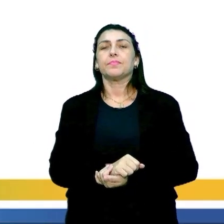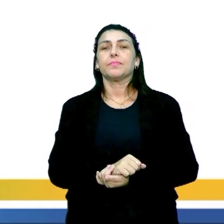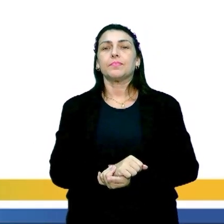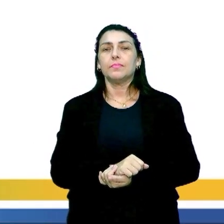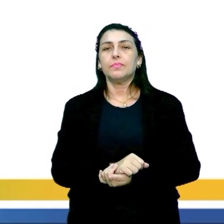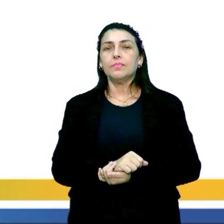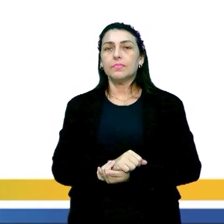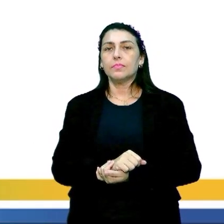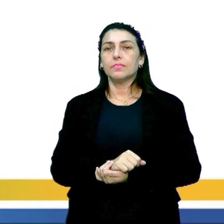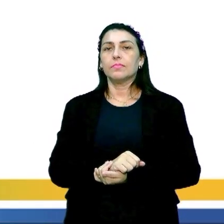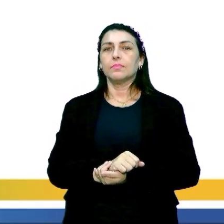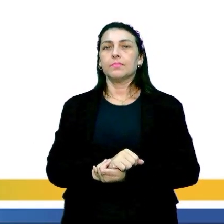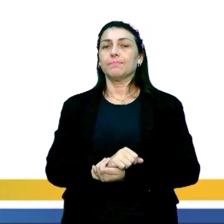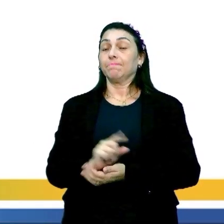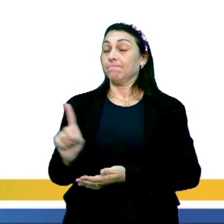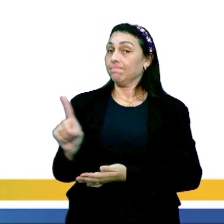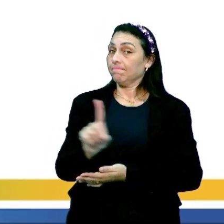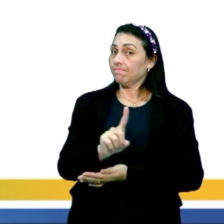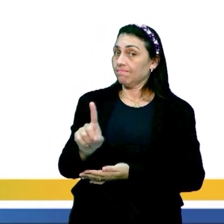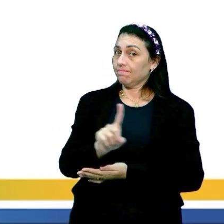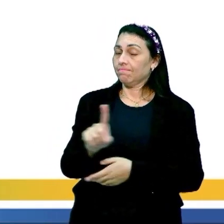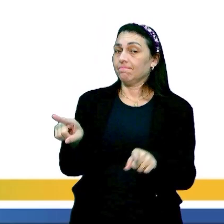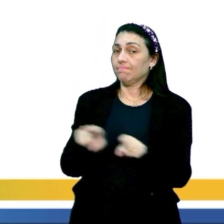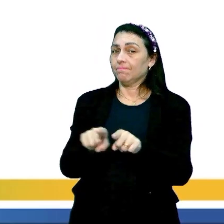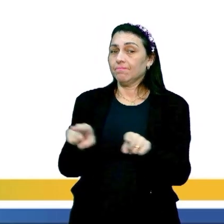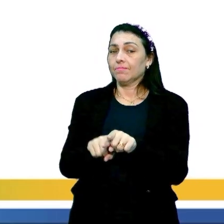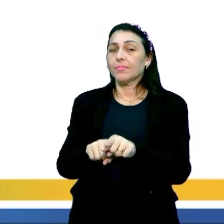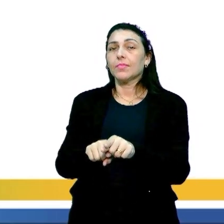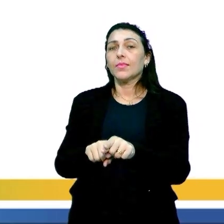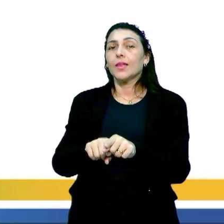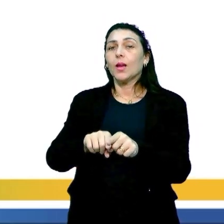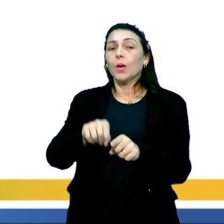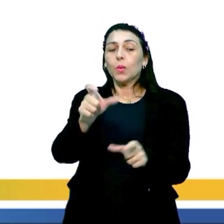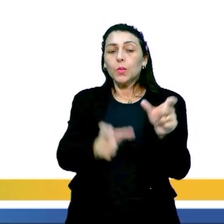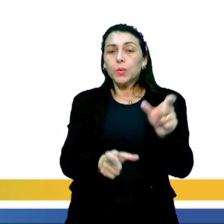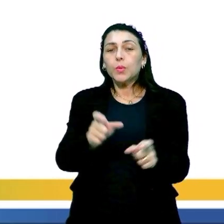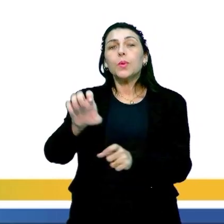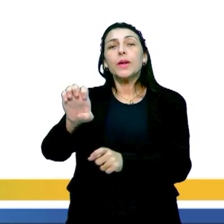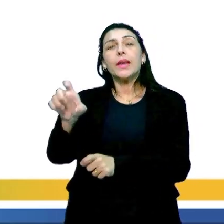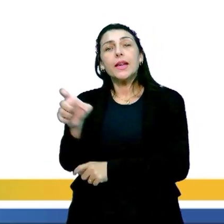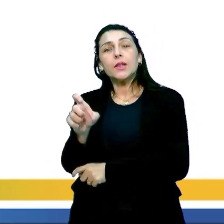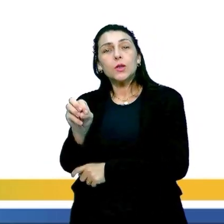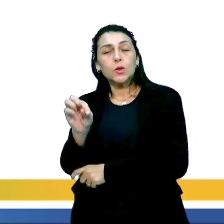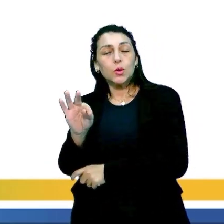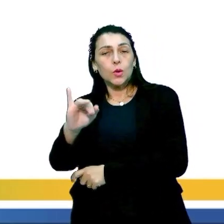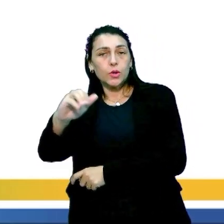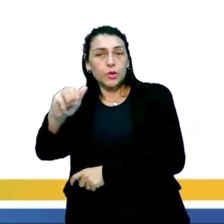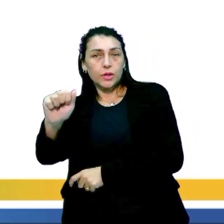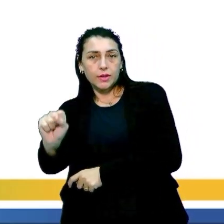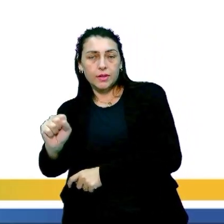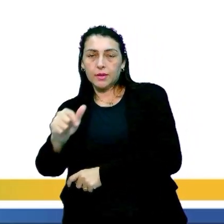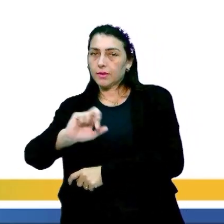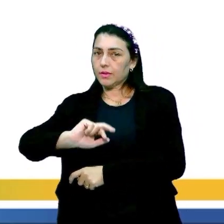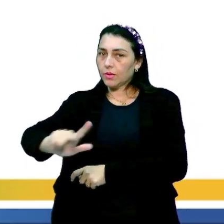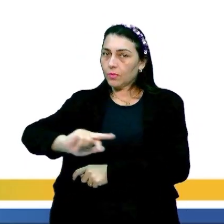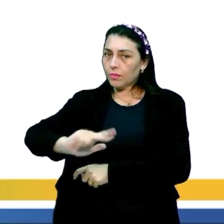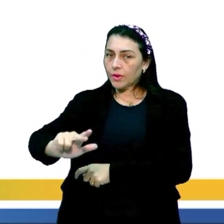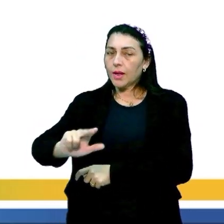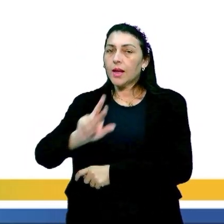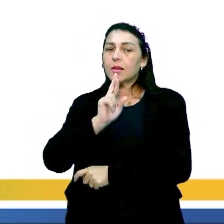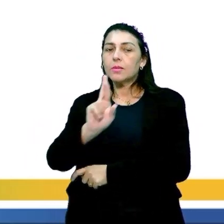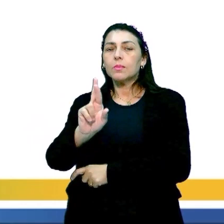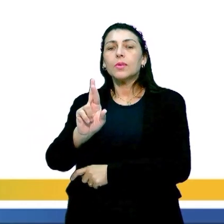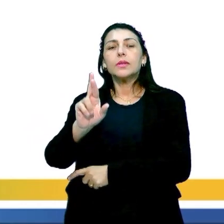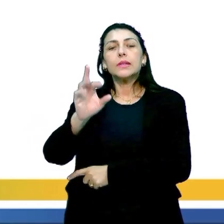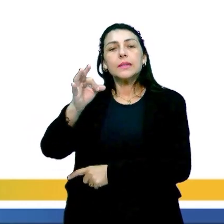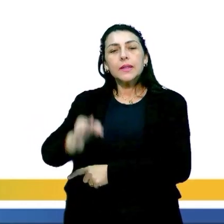espécies exóticas não está trabalhando ou tratando espécies exóticas na questão. Ok? Então, resposta